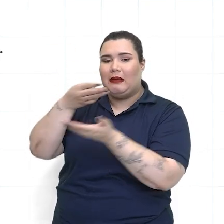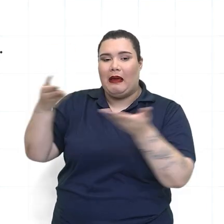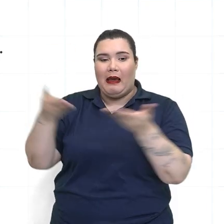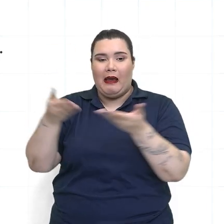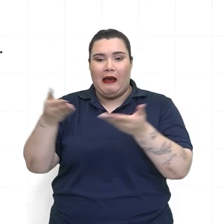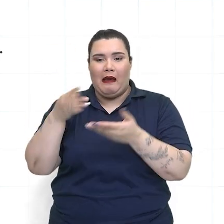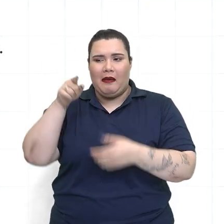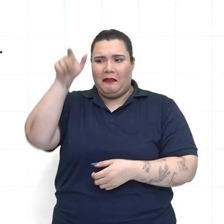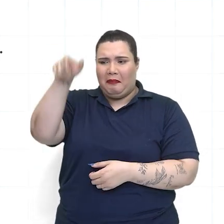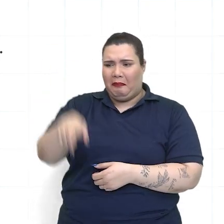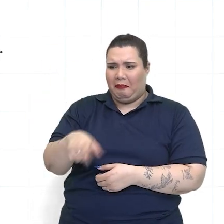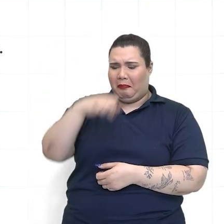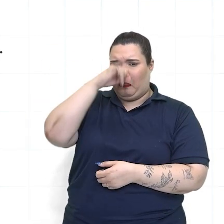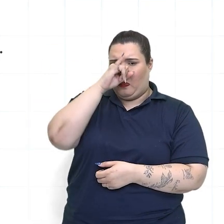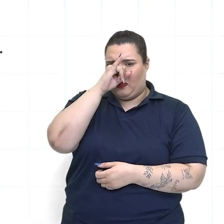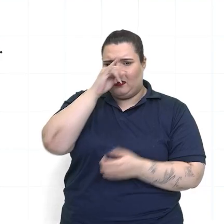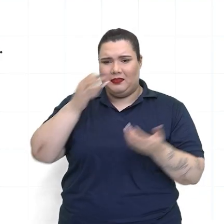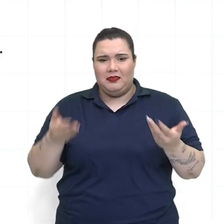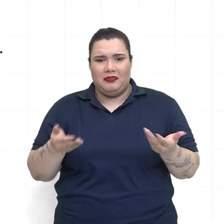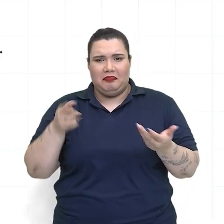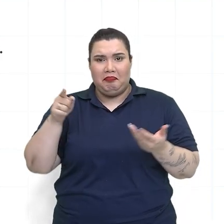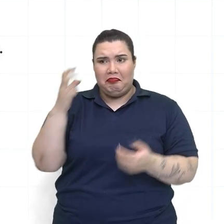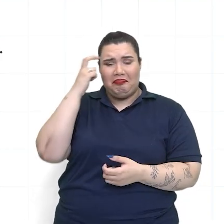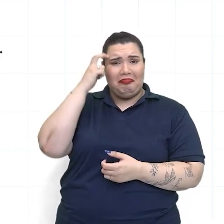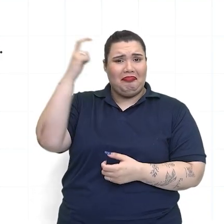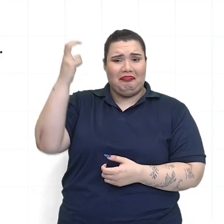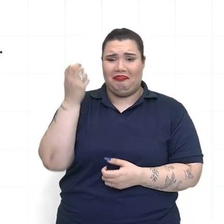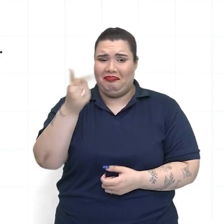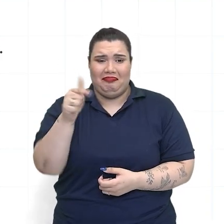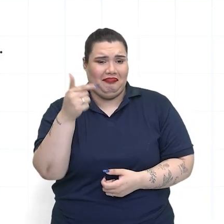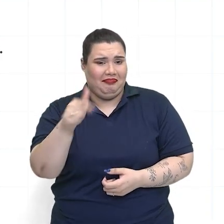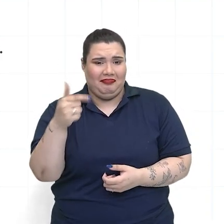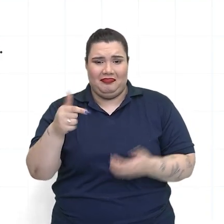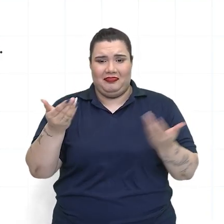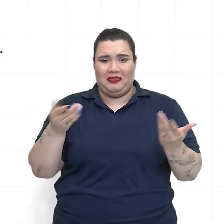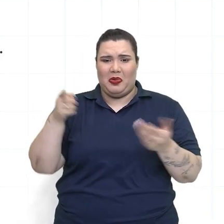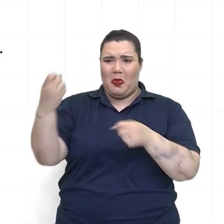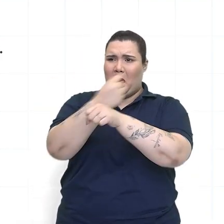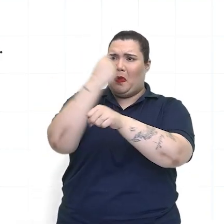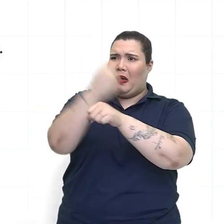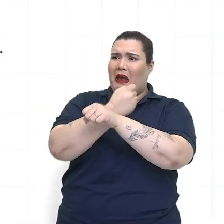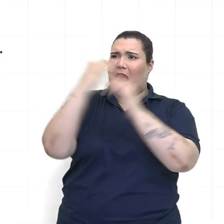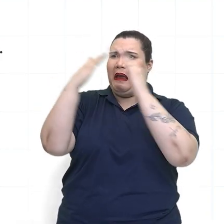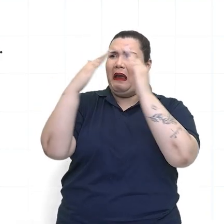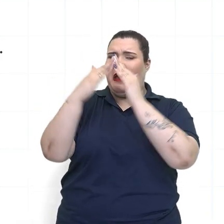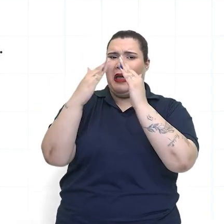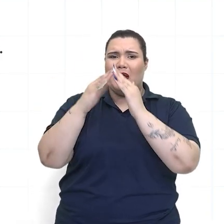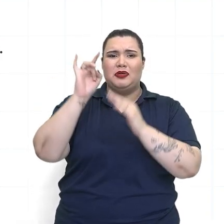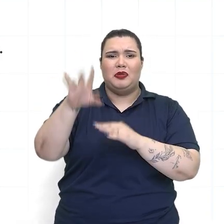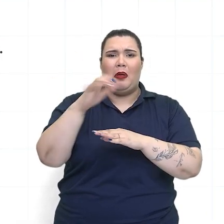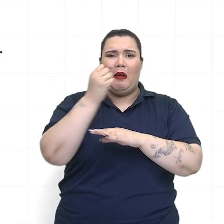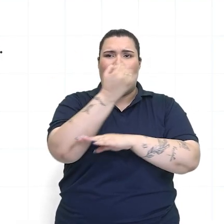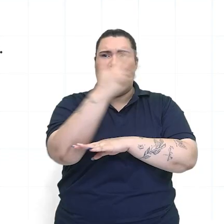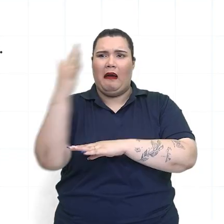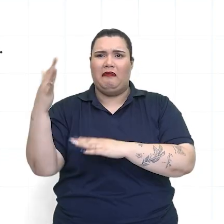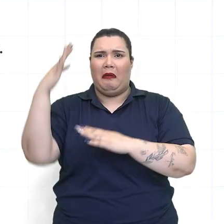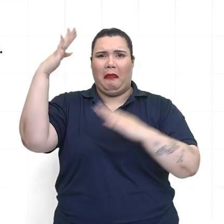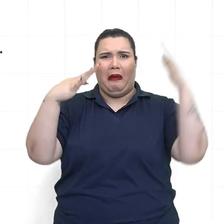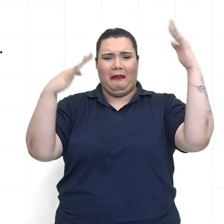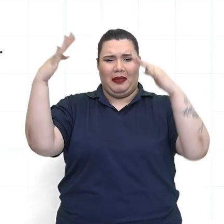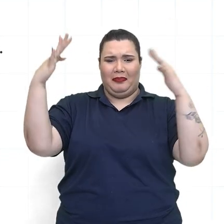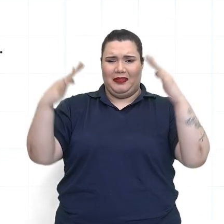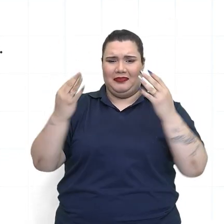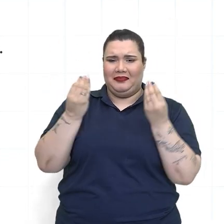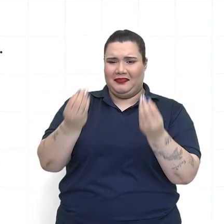era um porco. E não era muito inteligente também. Ele tinha construído a sua casa toda de palha. Dá para acreditar.